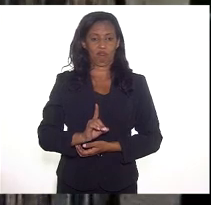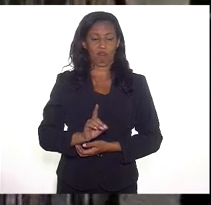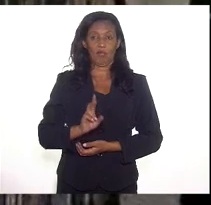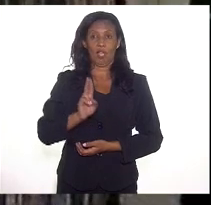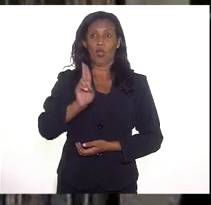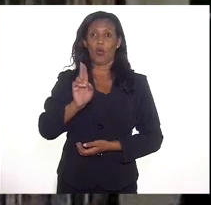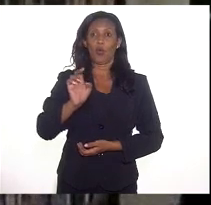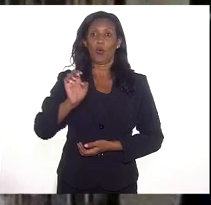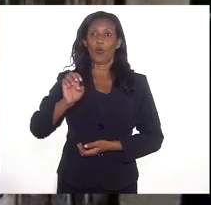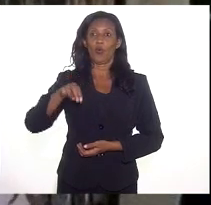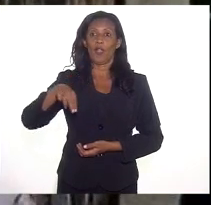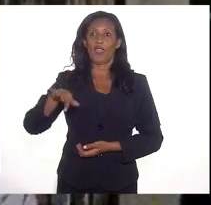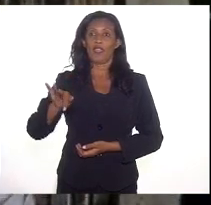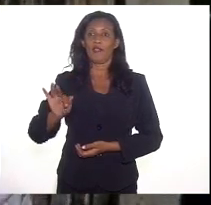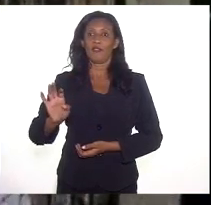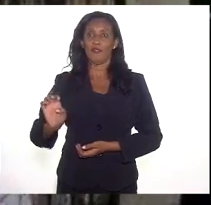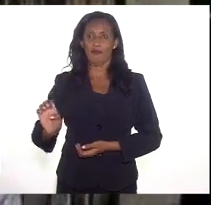UENF.